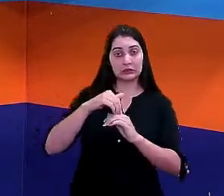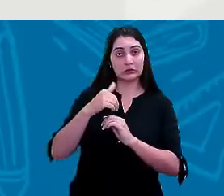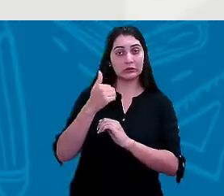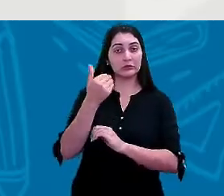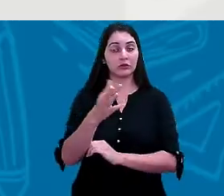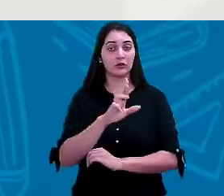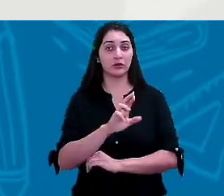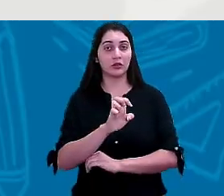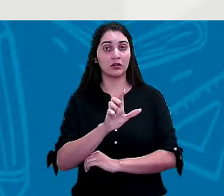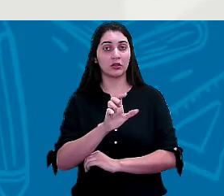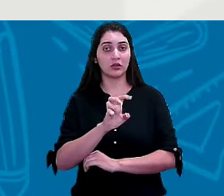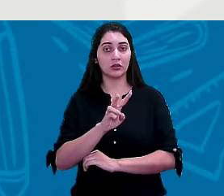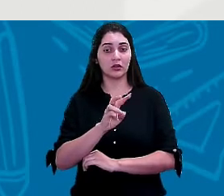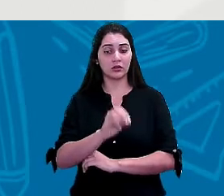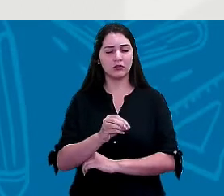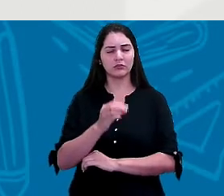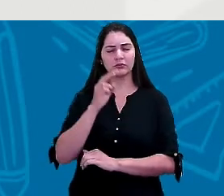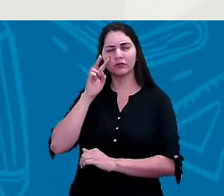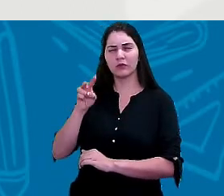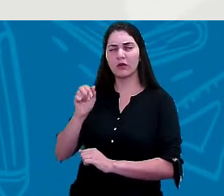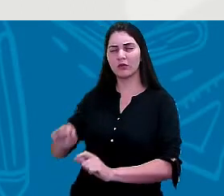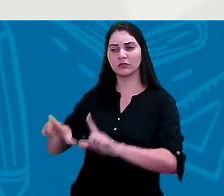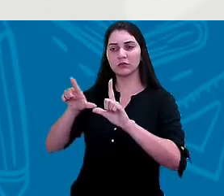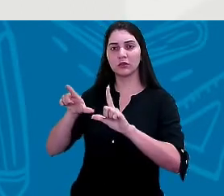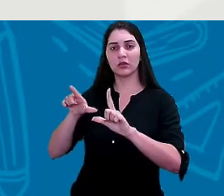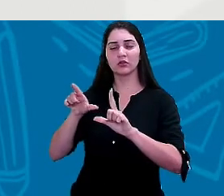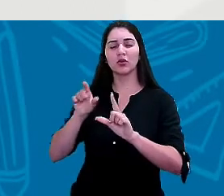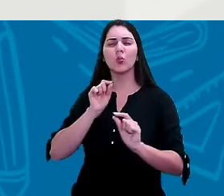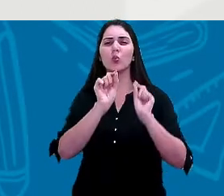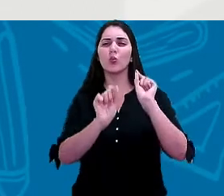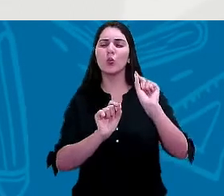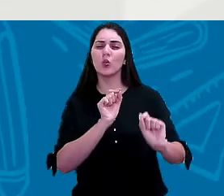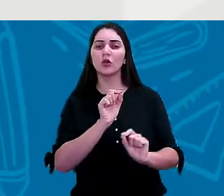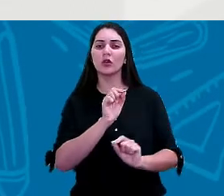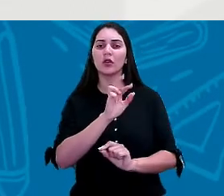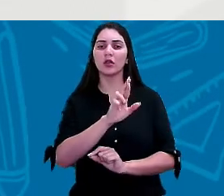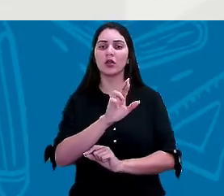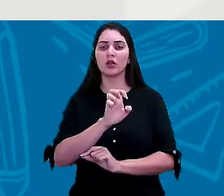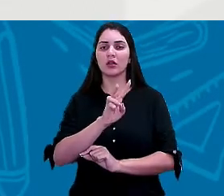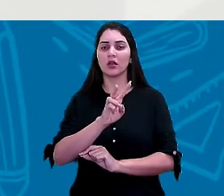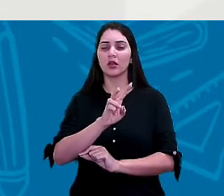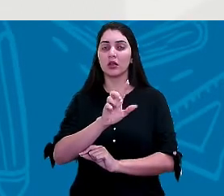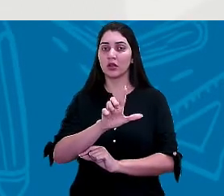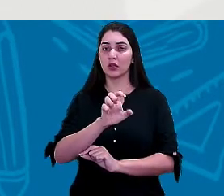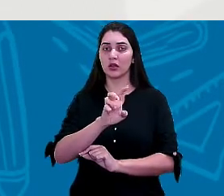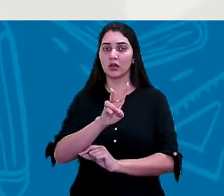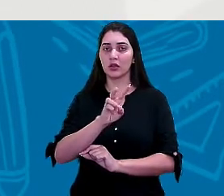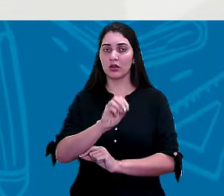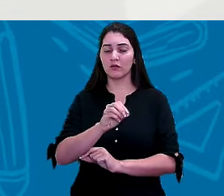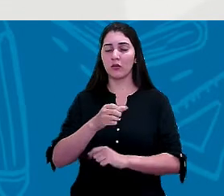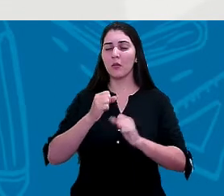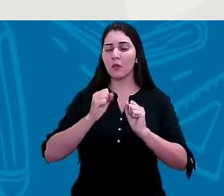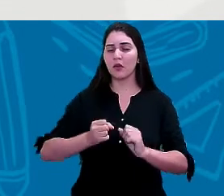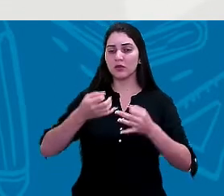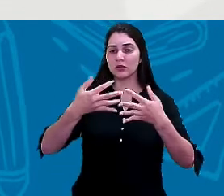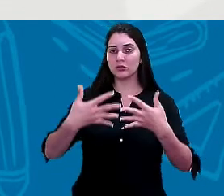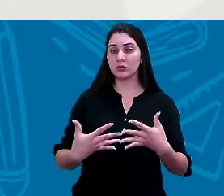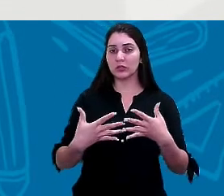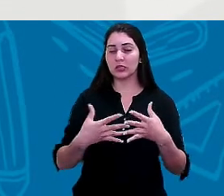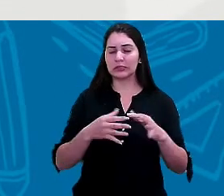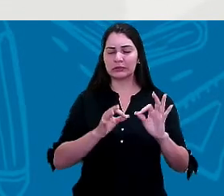nos slides, vamos começar. O que é o relevo? Pode ser definido como as formas da superfície do